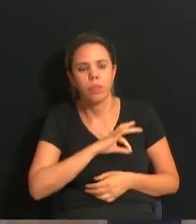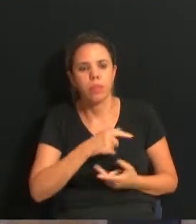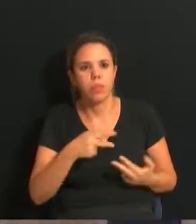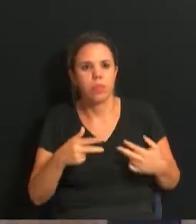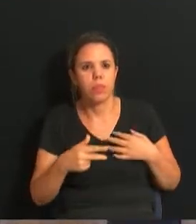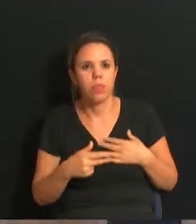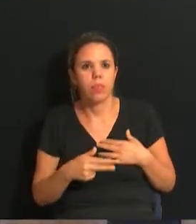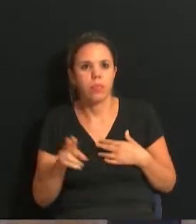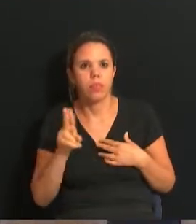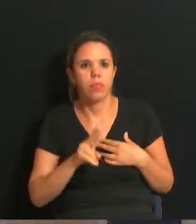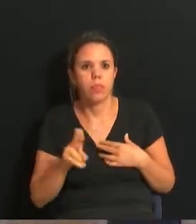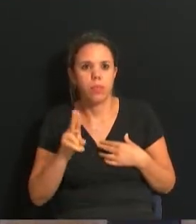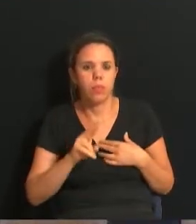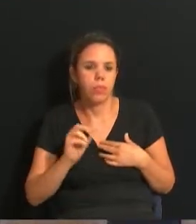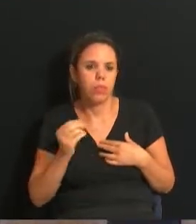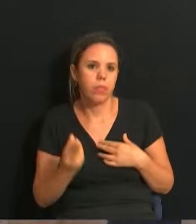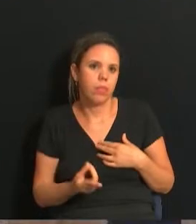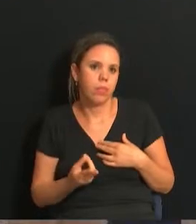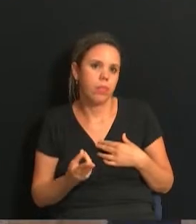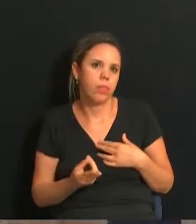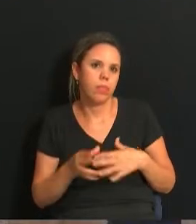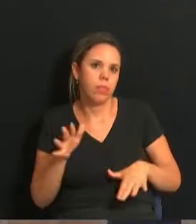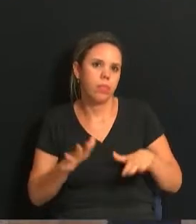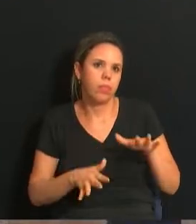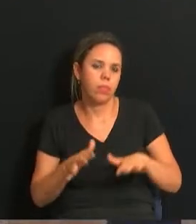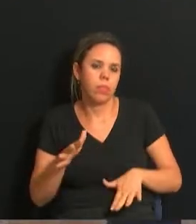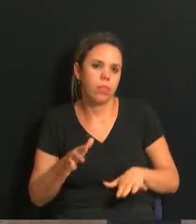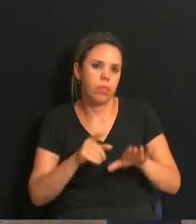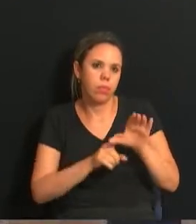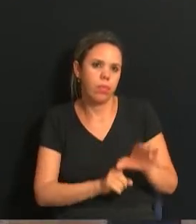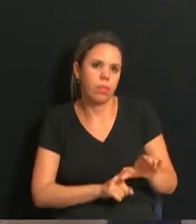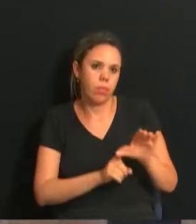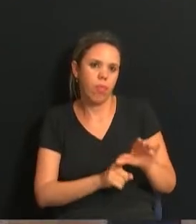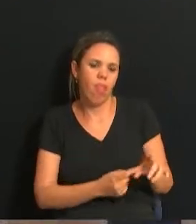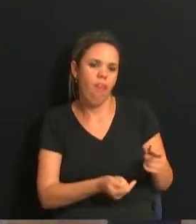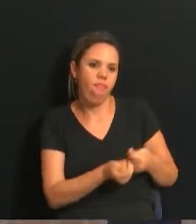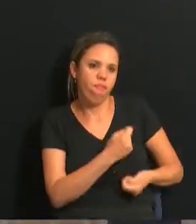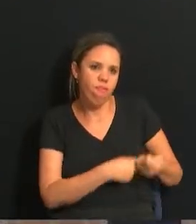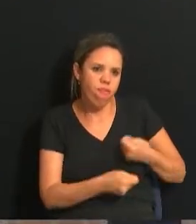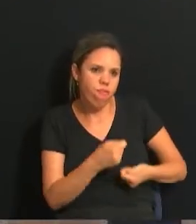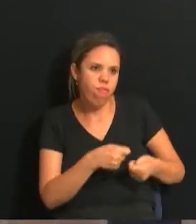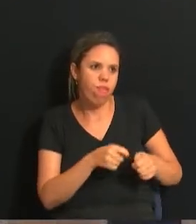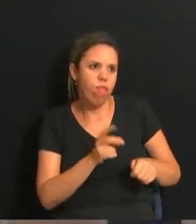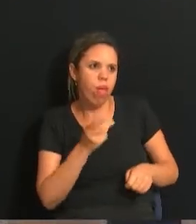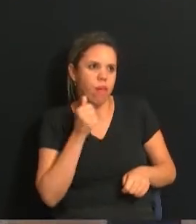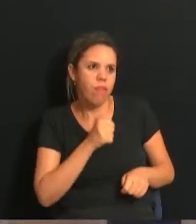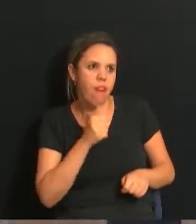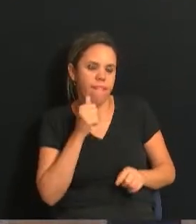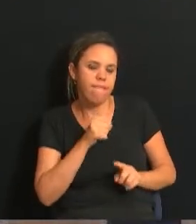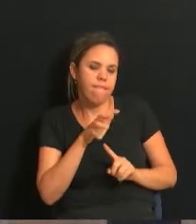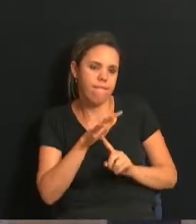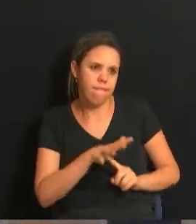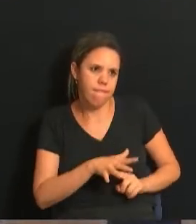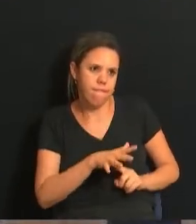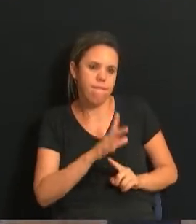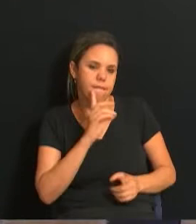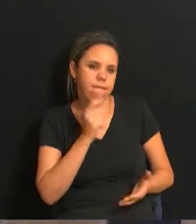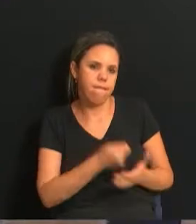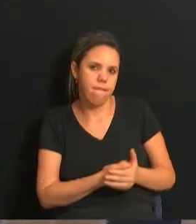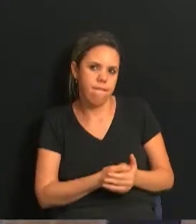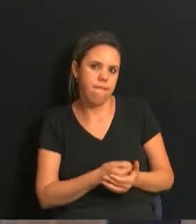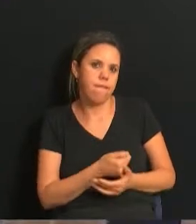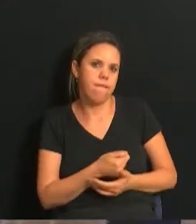ou usa talvez uma dependência econômica como uma forma de manter a mulher nessa relação de